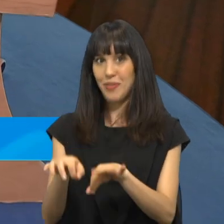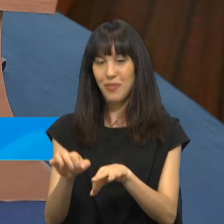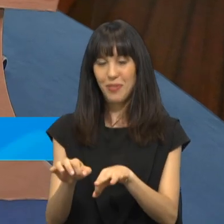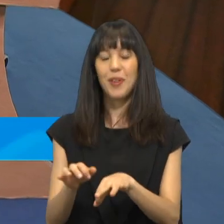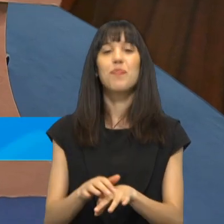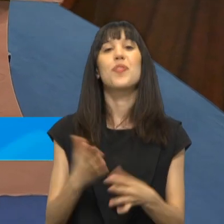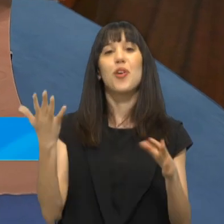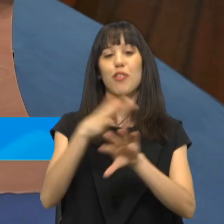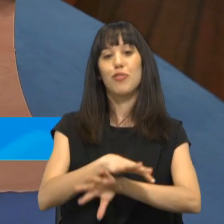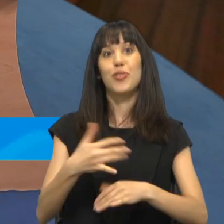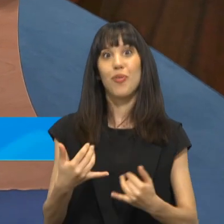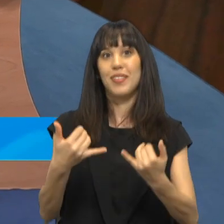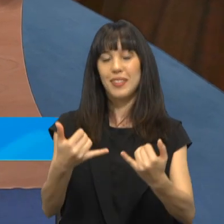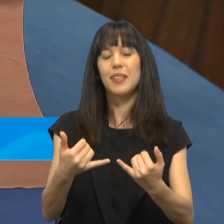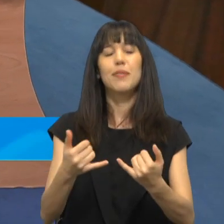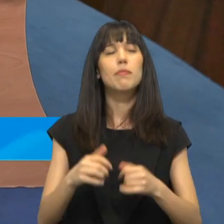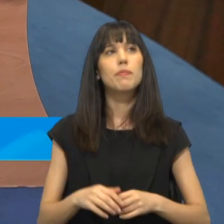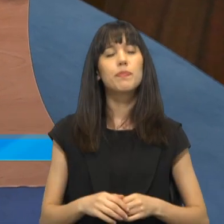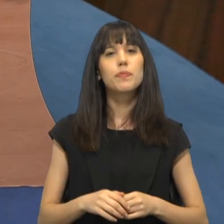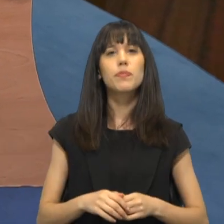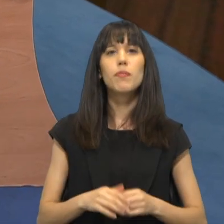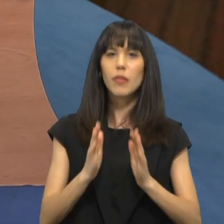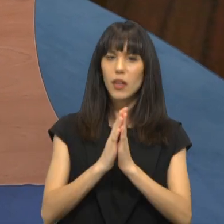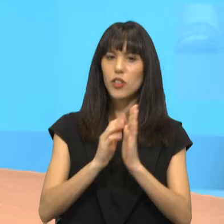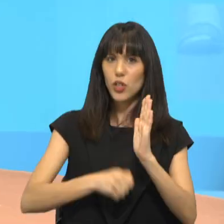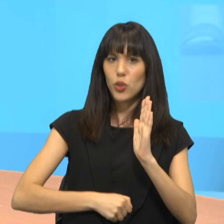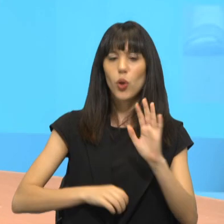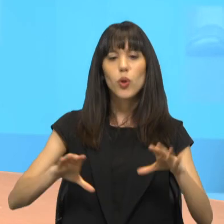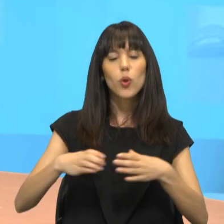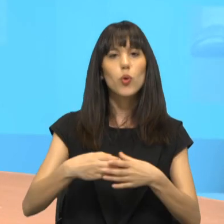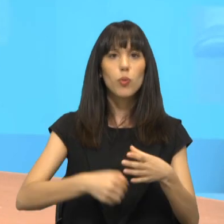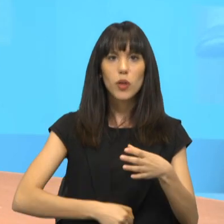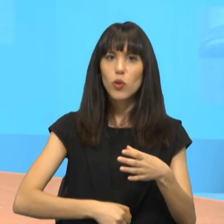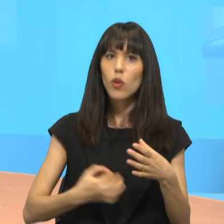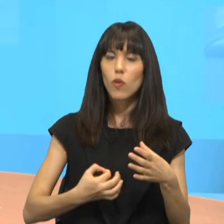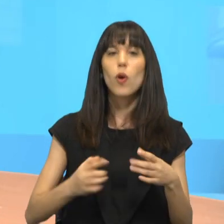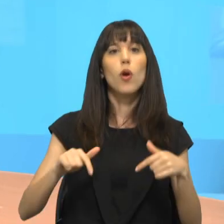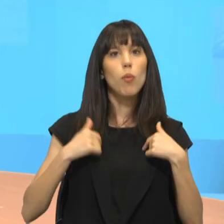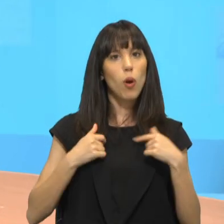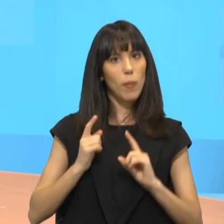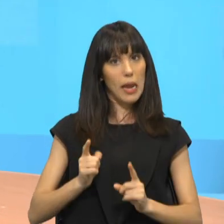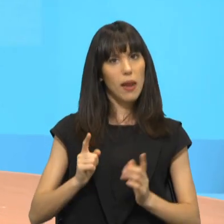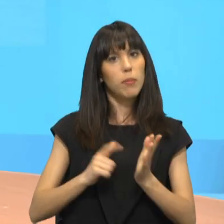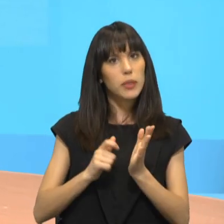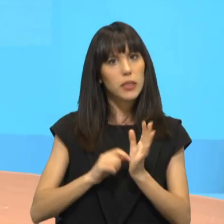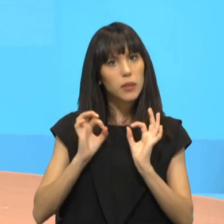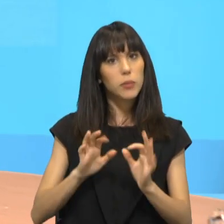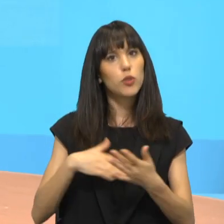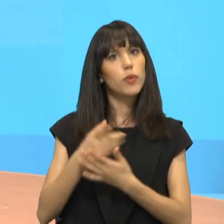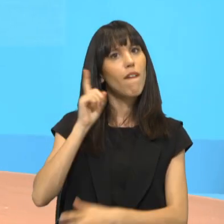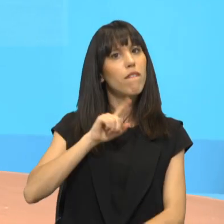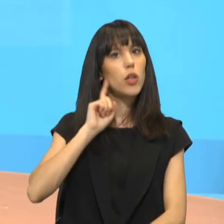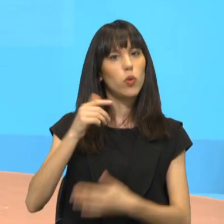pós-revolução. A Igreja Católica, os grupos católicos, de facto assumem essa necessidade de valorizar